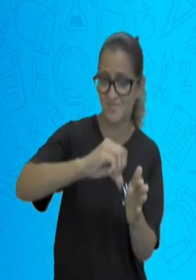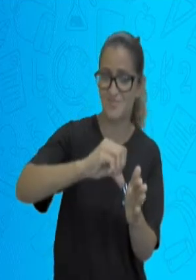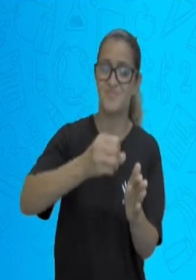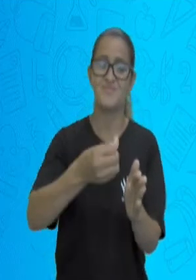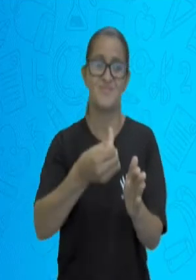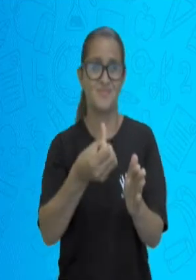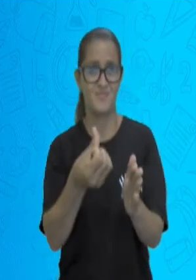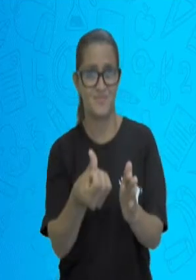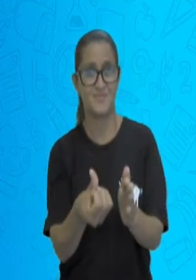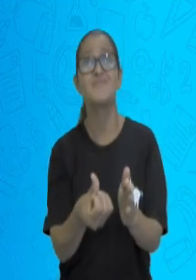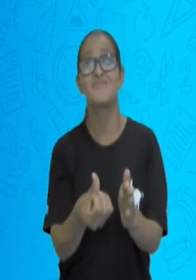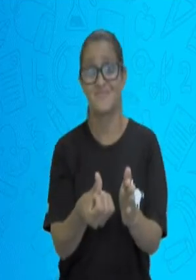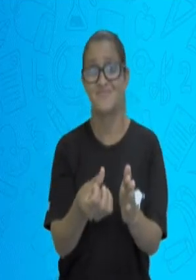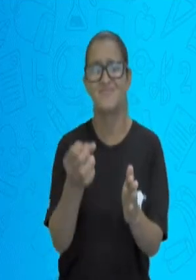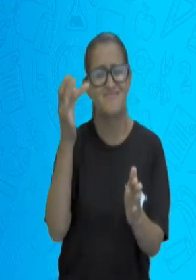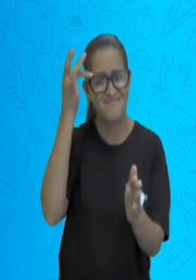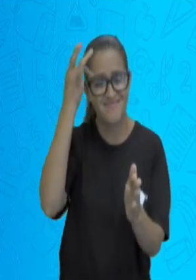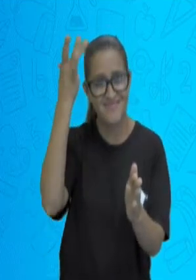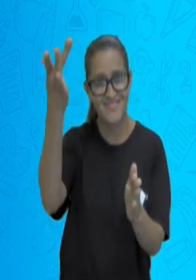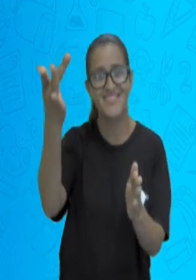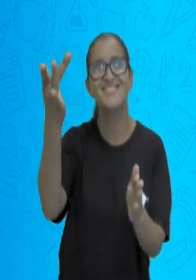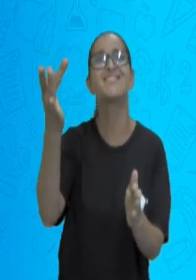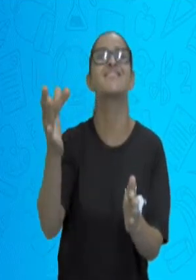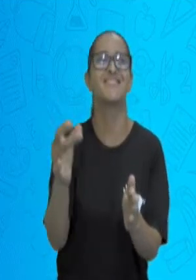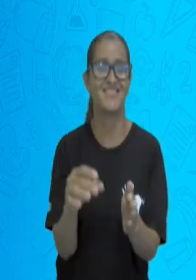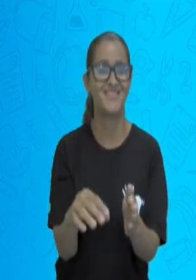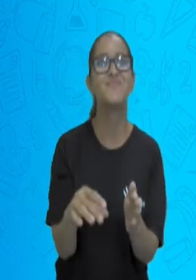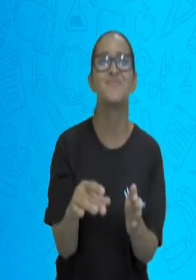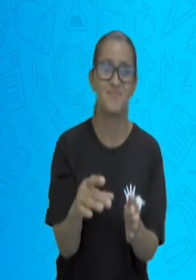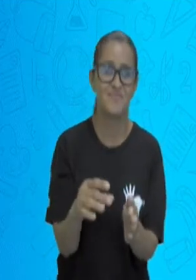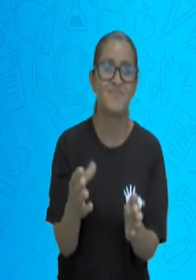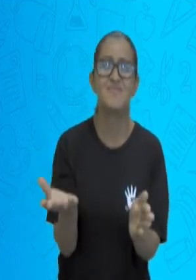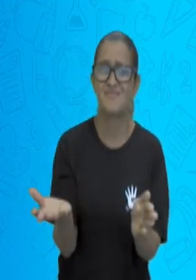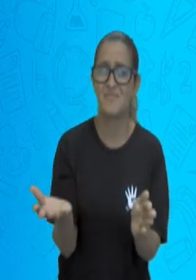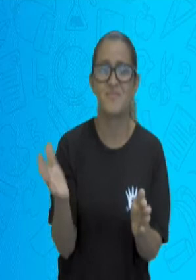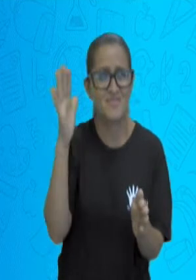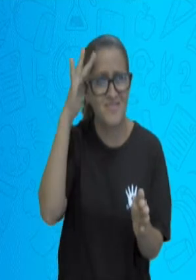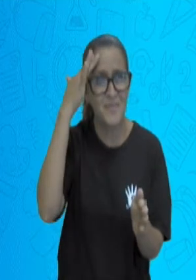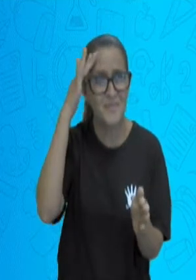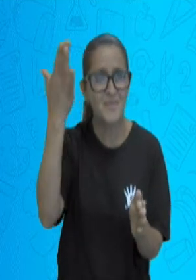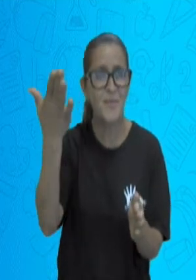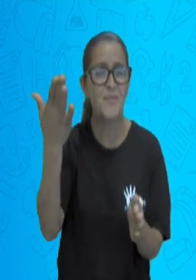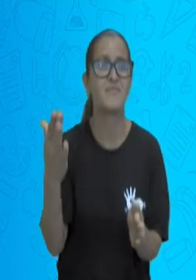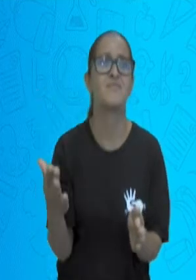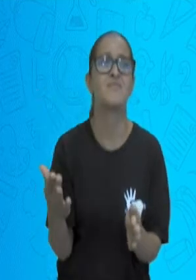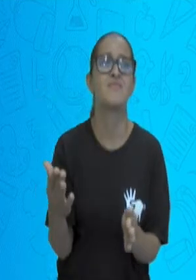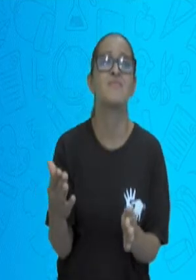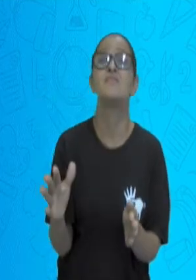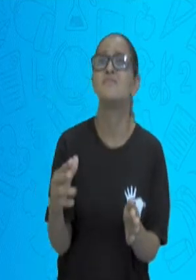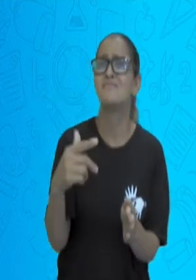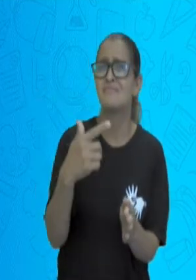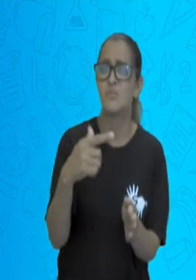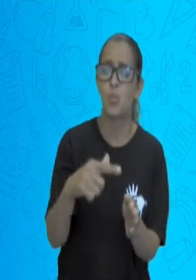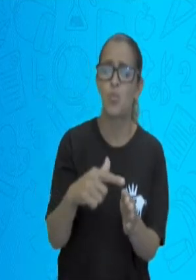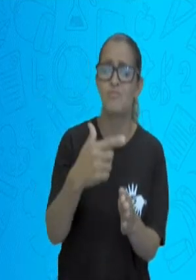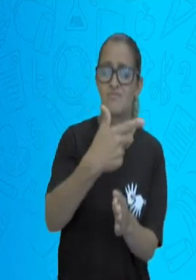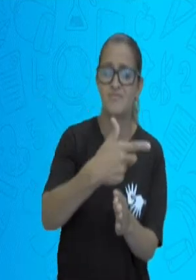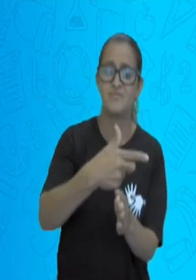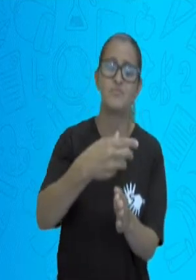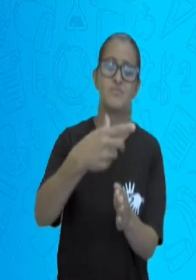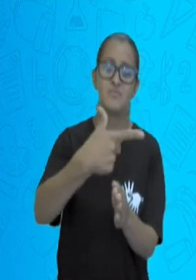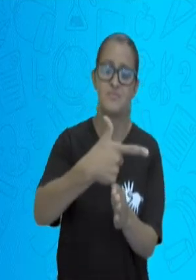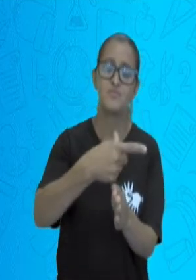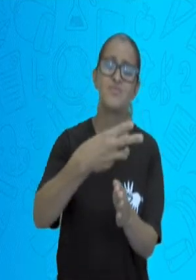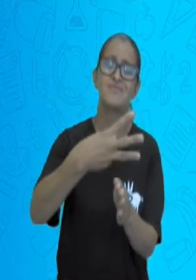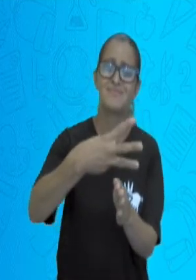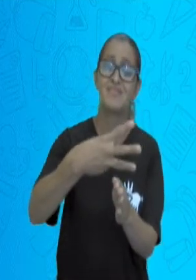temos o 96. O próximo número é o 23. E